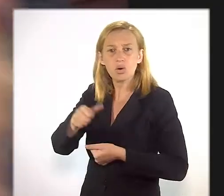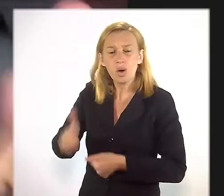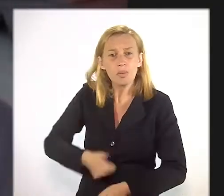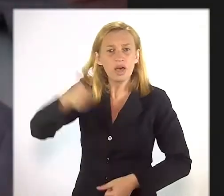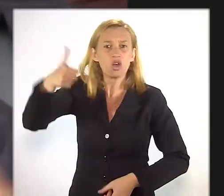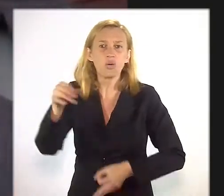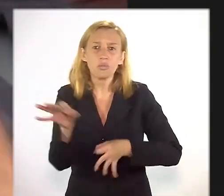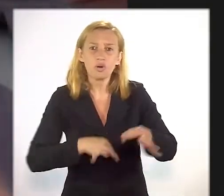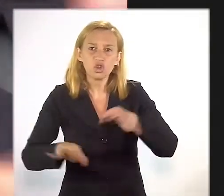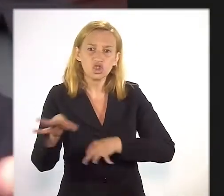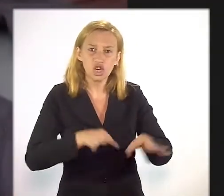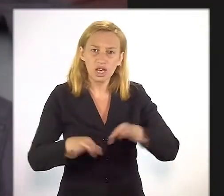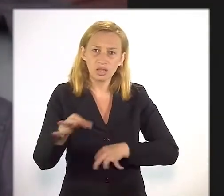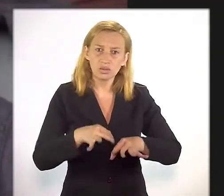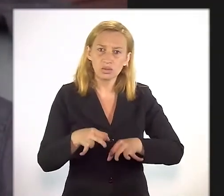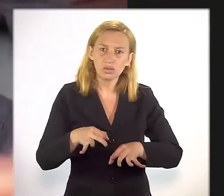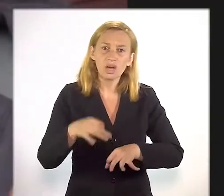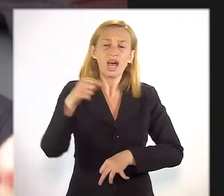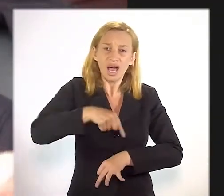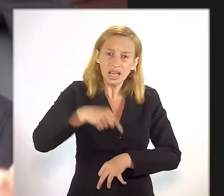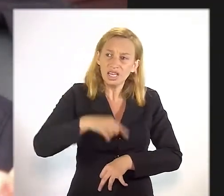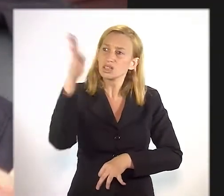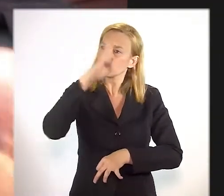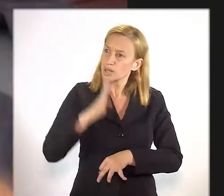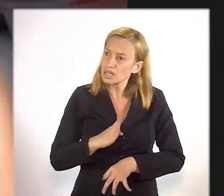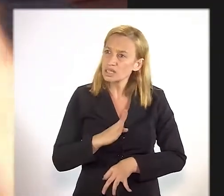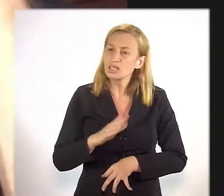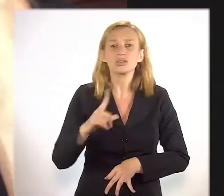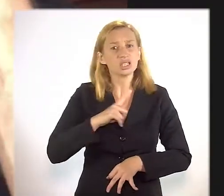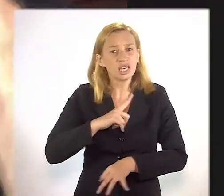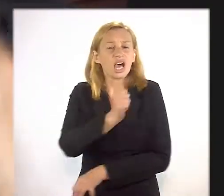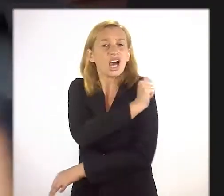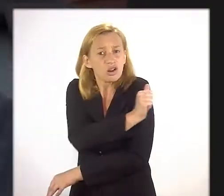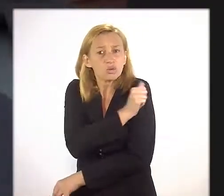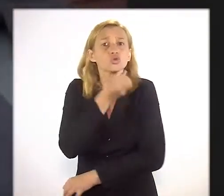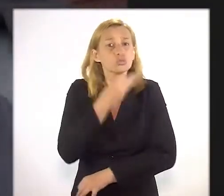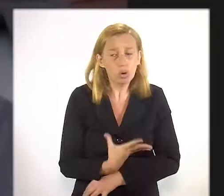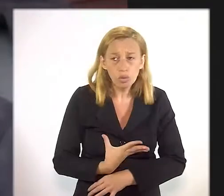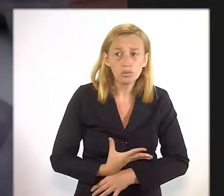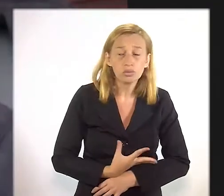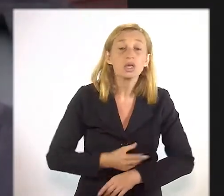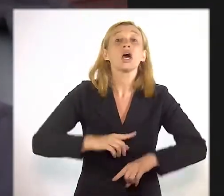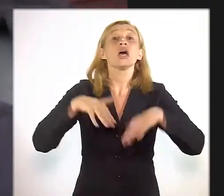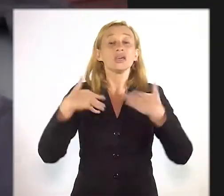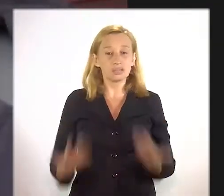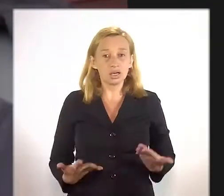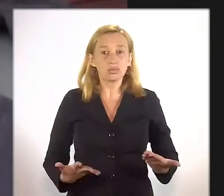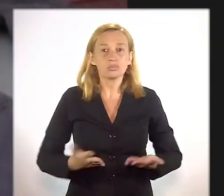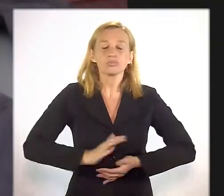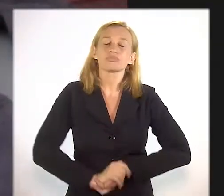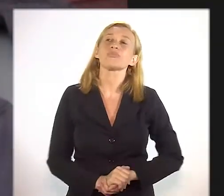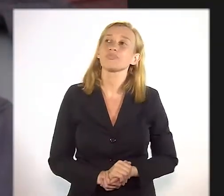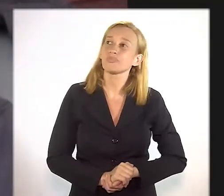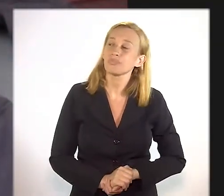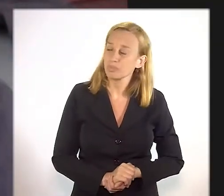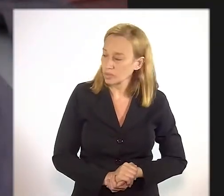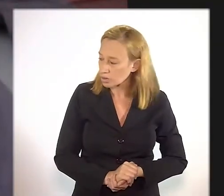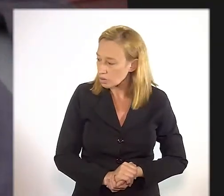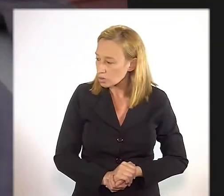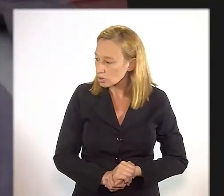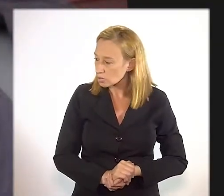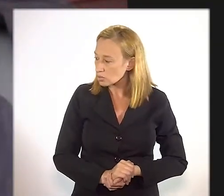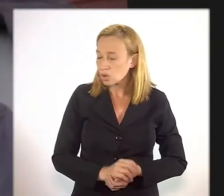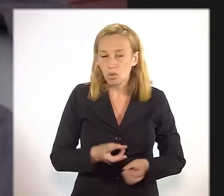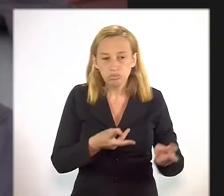o melhor projeto que lá apareceu foi um projeto brasileiro que eu levei. E qual Finlândia? Temos muitas Finlândias aqui. Então, quando eu